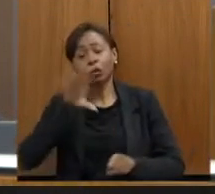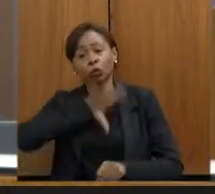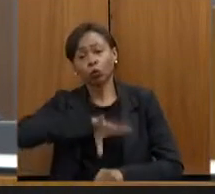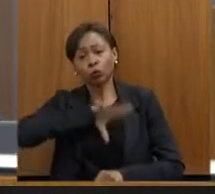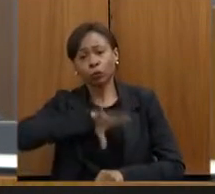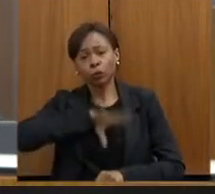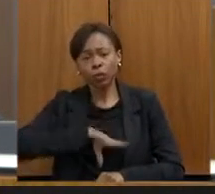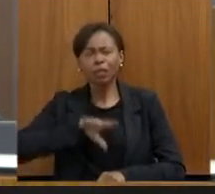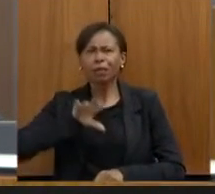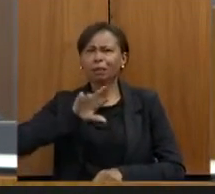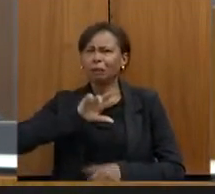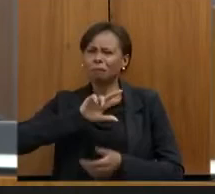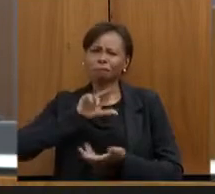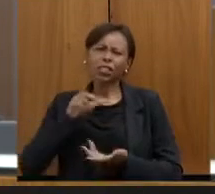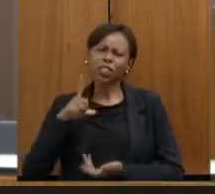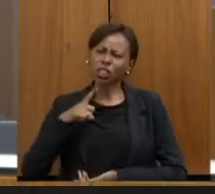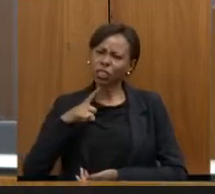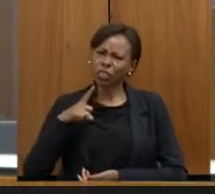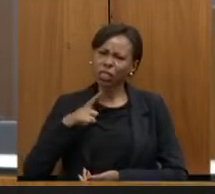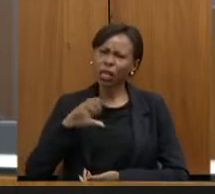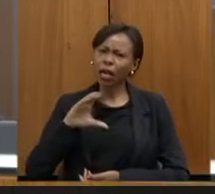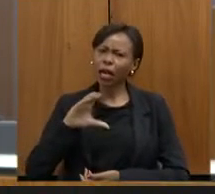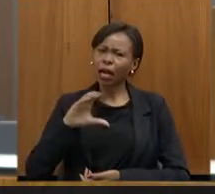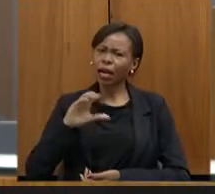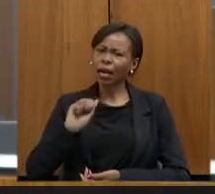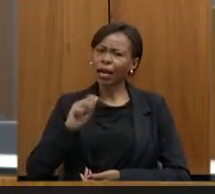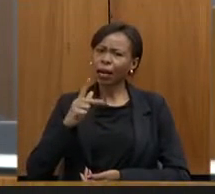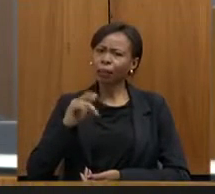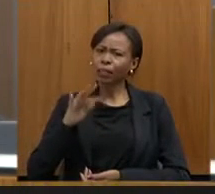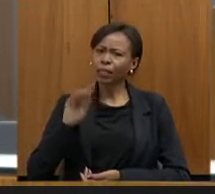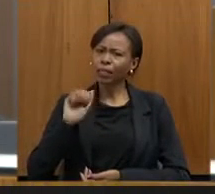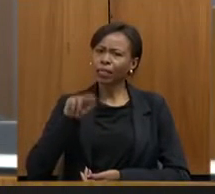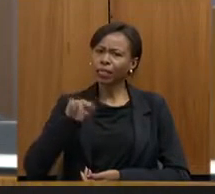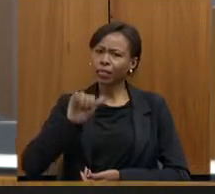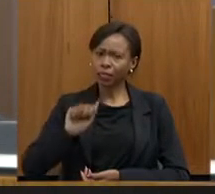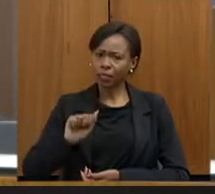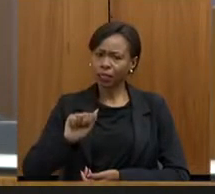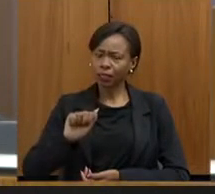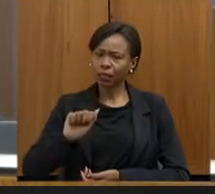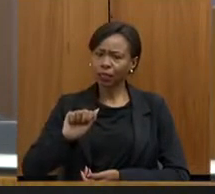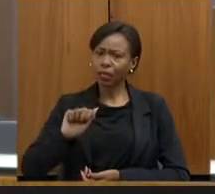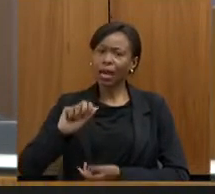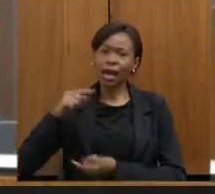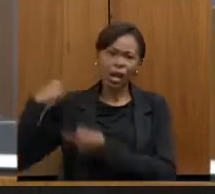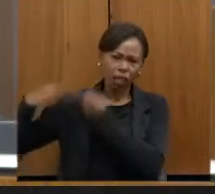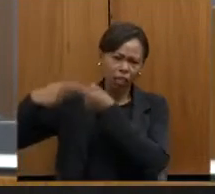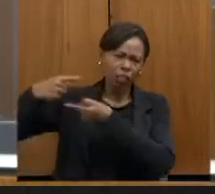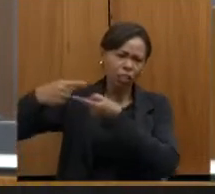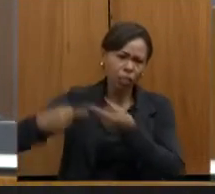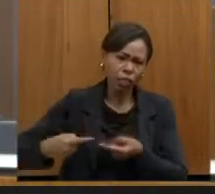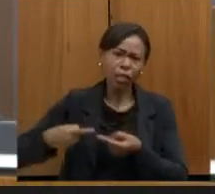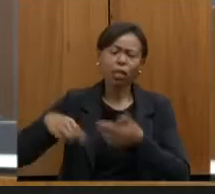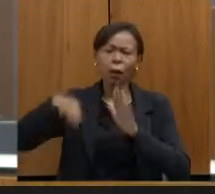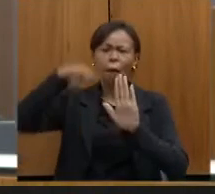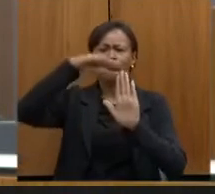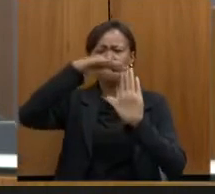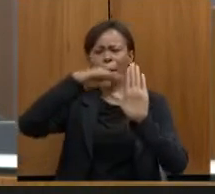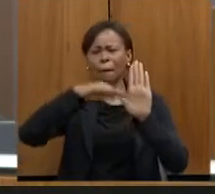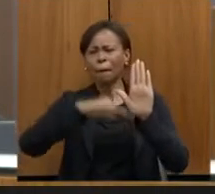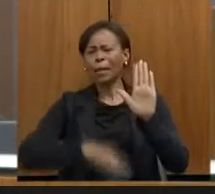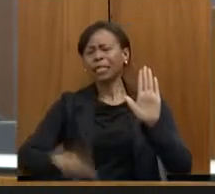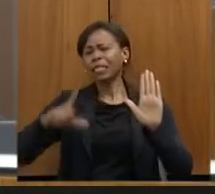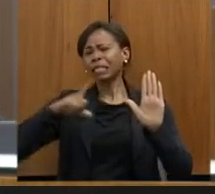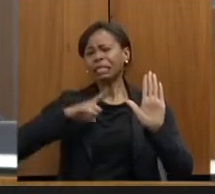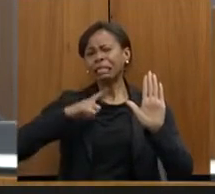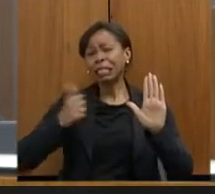hereditárias. nós tínhamos aqui 15 capitanias hereditárias e 13 hidronatários, ou seja, tinham dois ali que tinham terra.